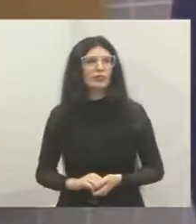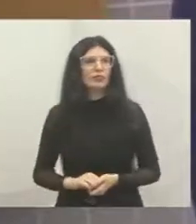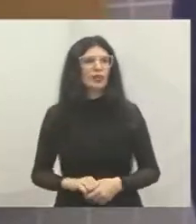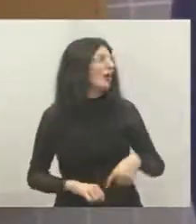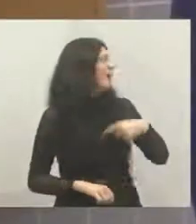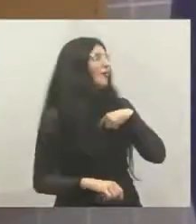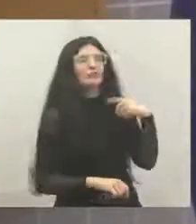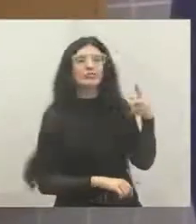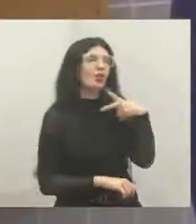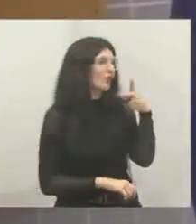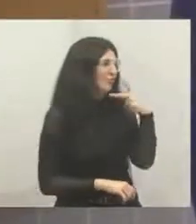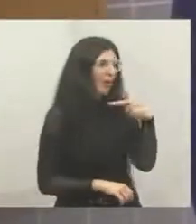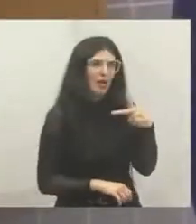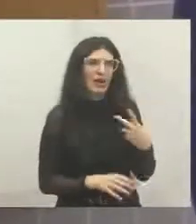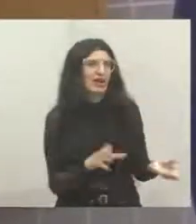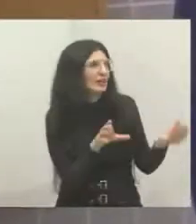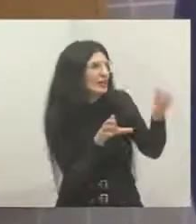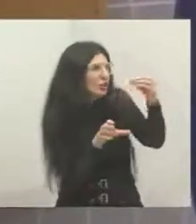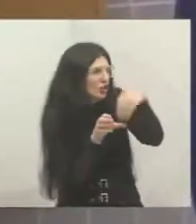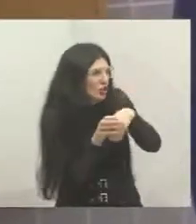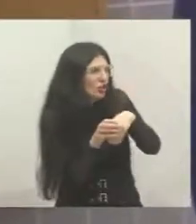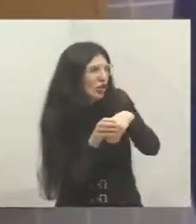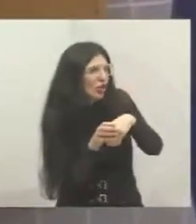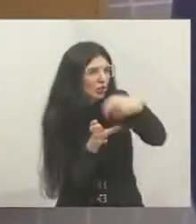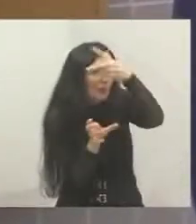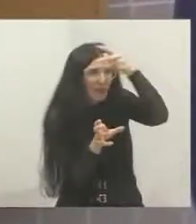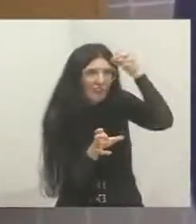em nenhum momento que está o dinheiro na conta. Nós temos